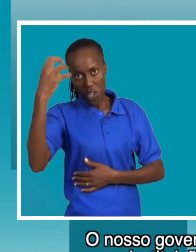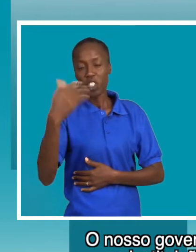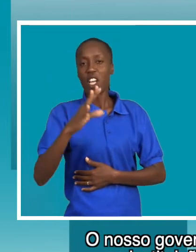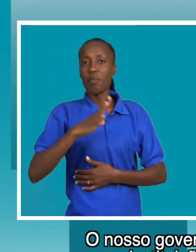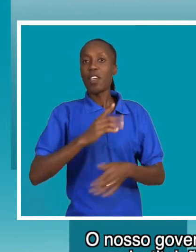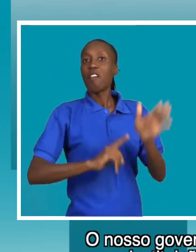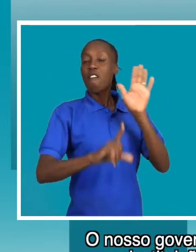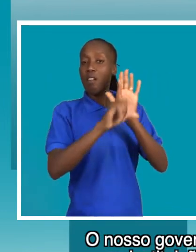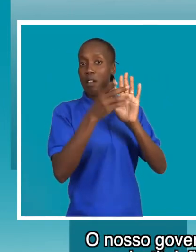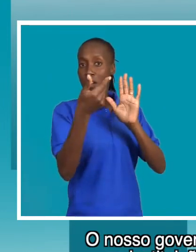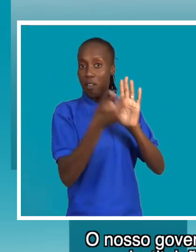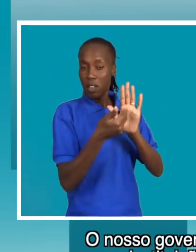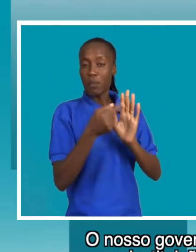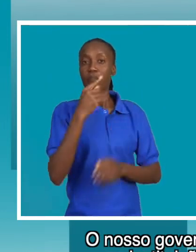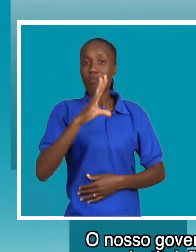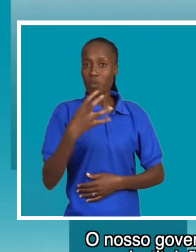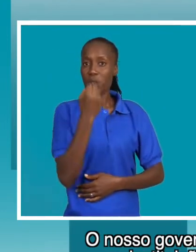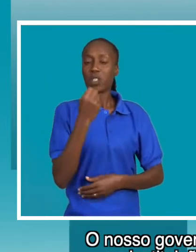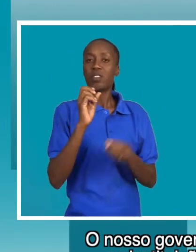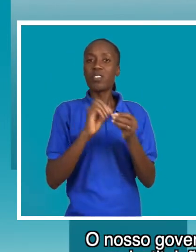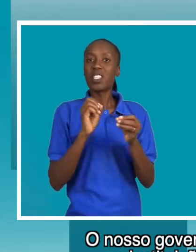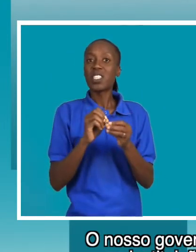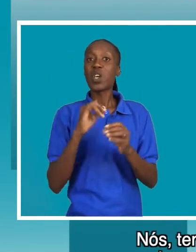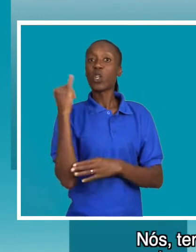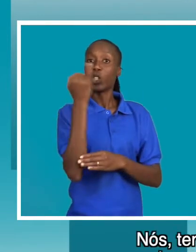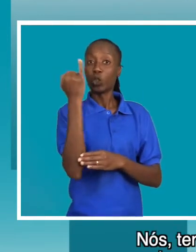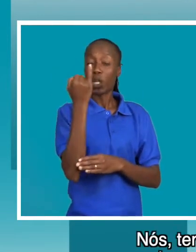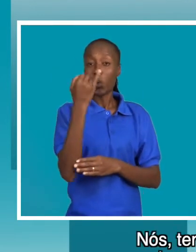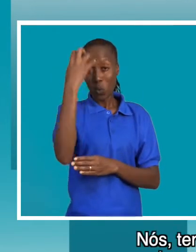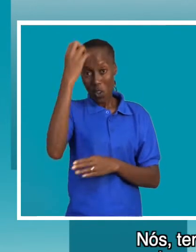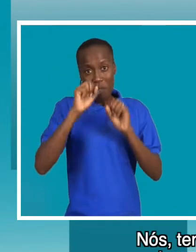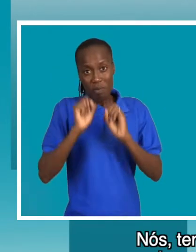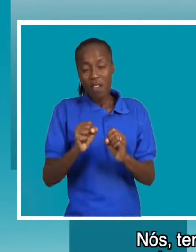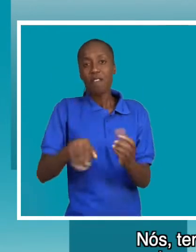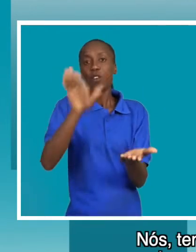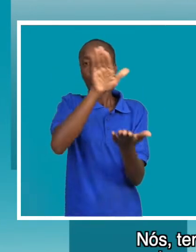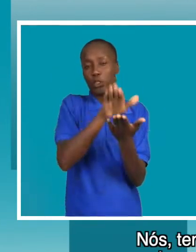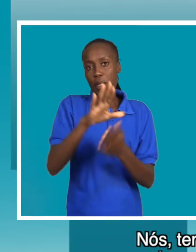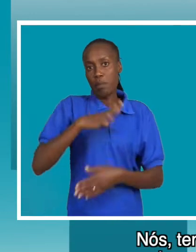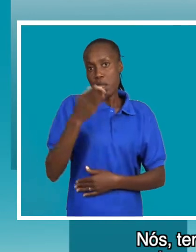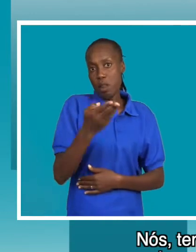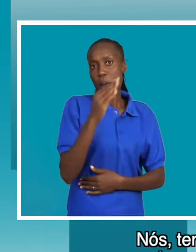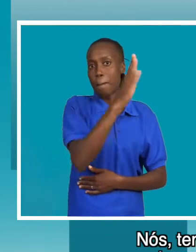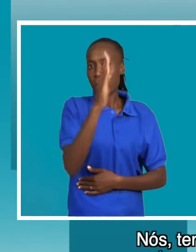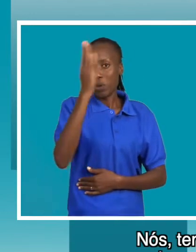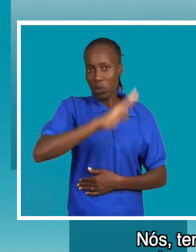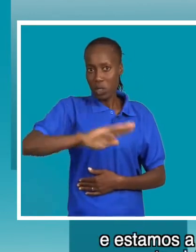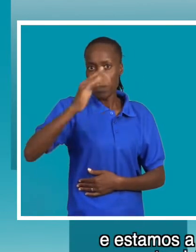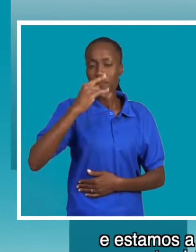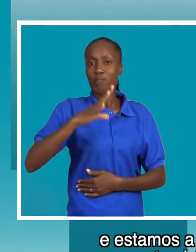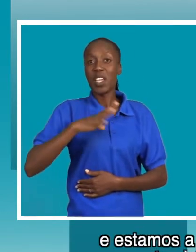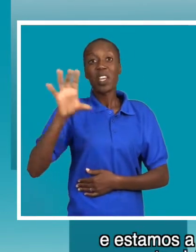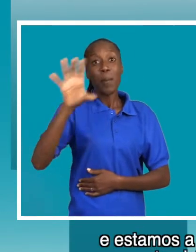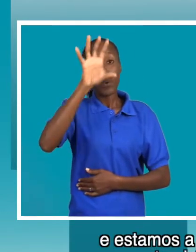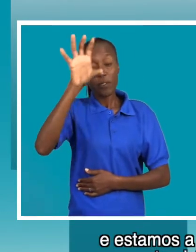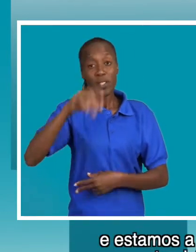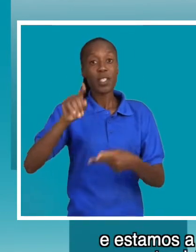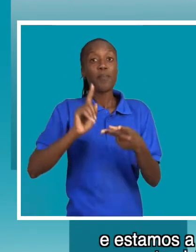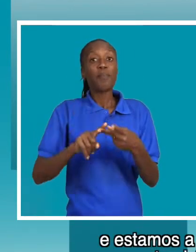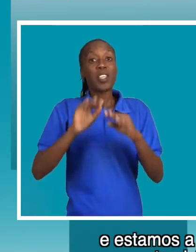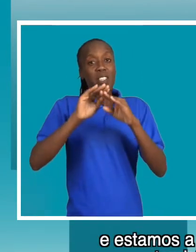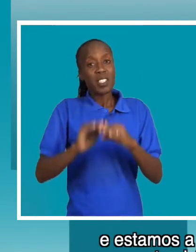que indica que as instituições públicas devem ter esse espaço. Nós temos aqui na Biblioteca Nacional algumas bibliotecas provinciais e estamos a